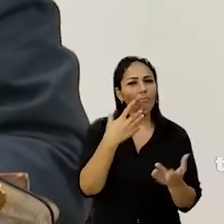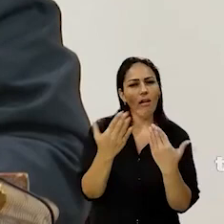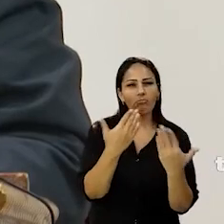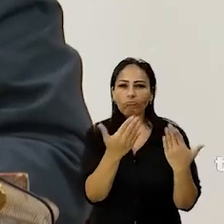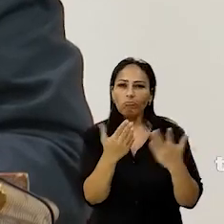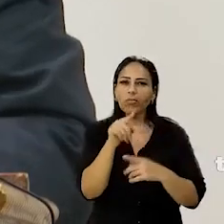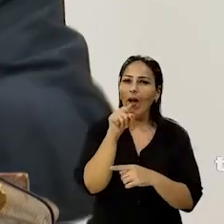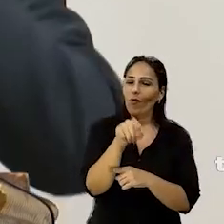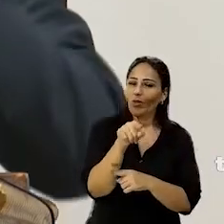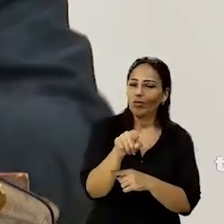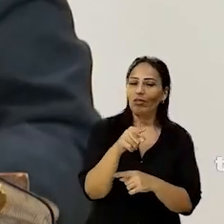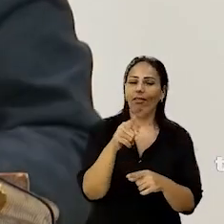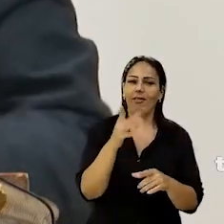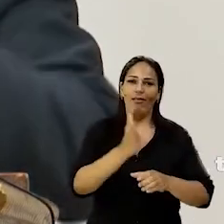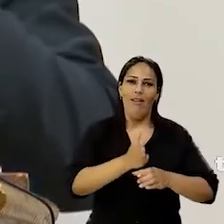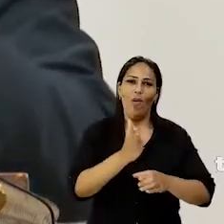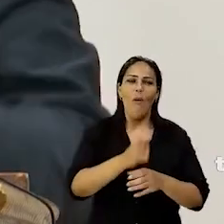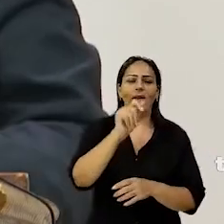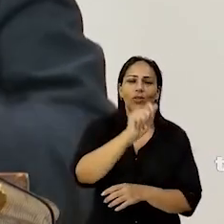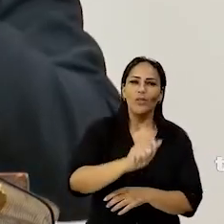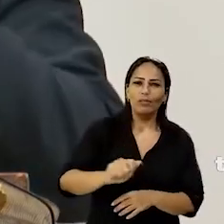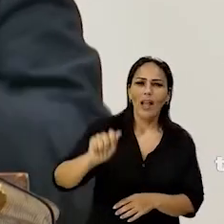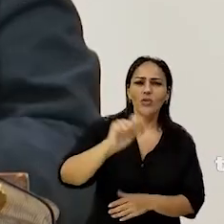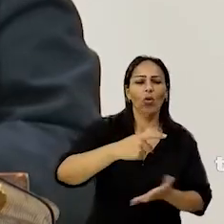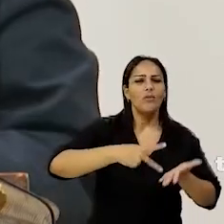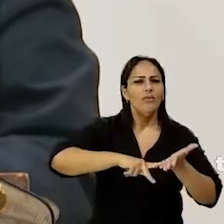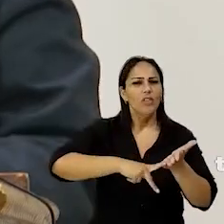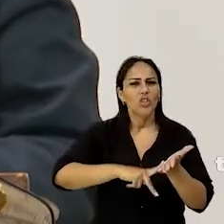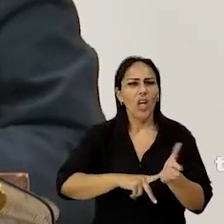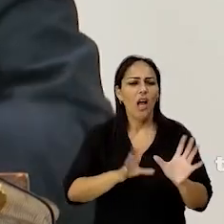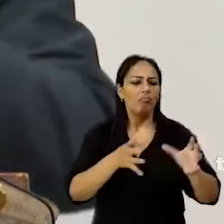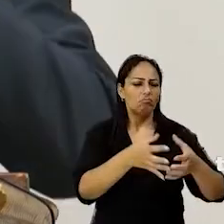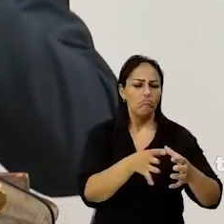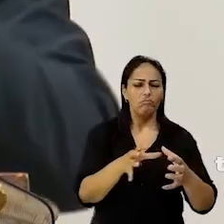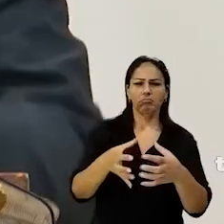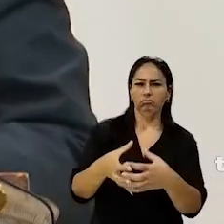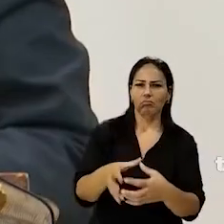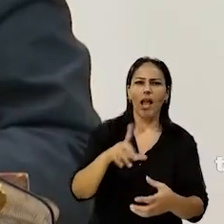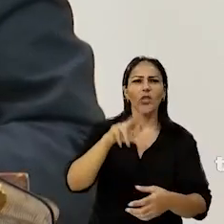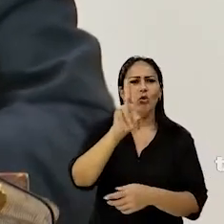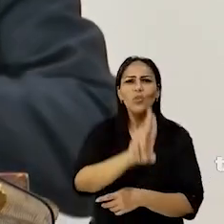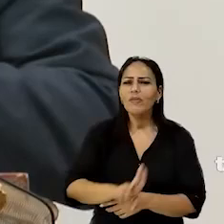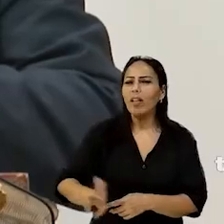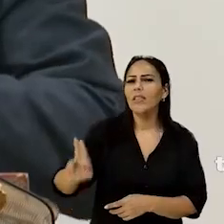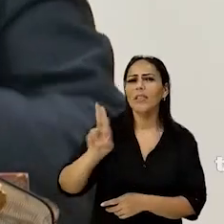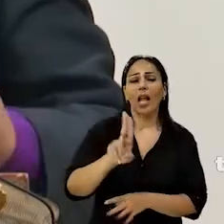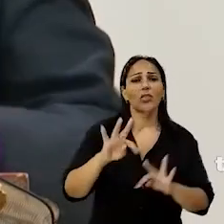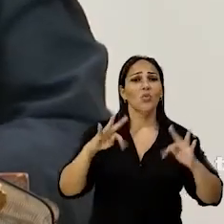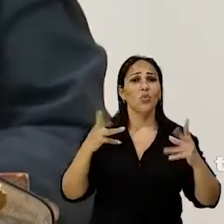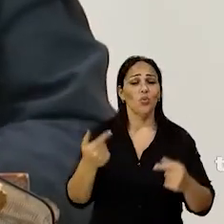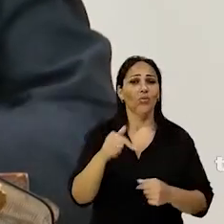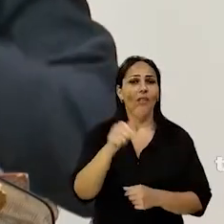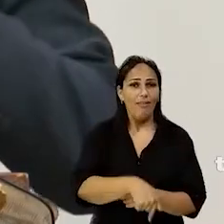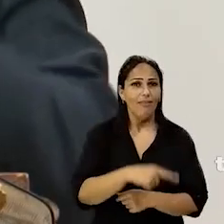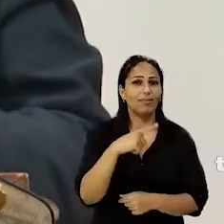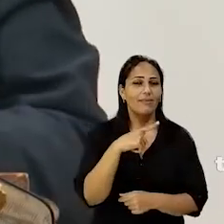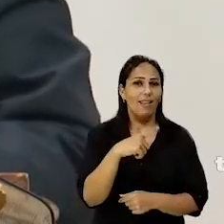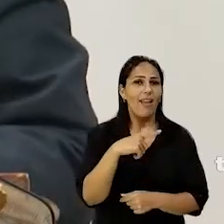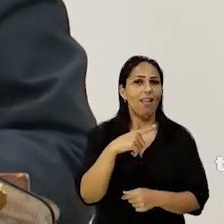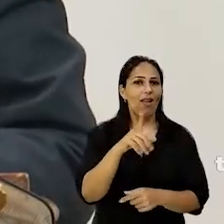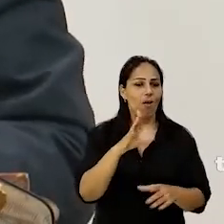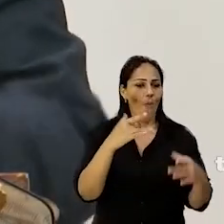cidadão caicoense, com as associações, sindicatos, cooperativas, as universidades. Caicó é uma cidade universitária, uma